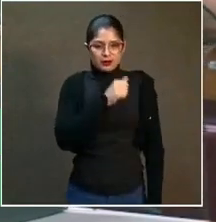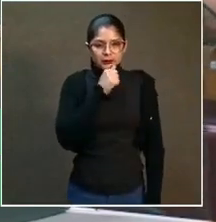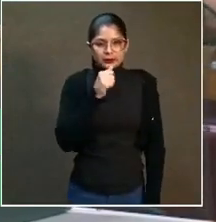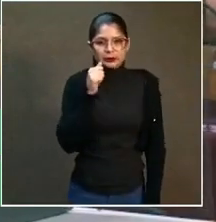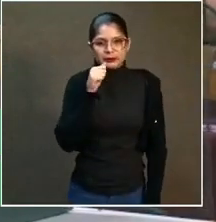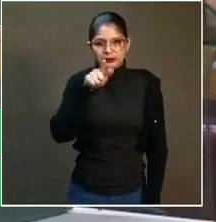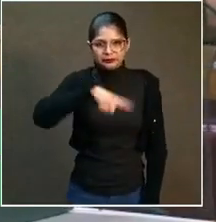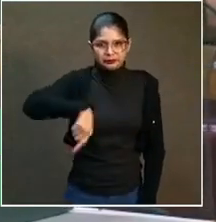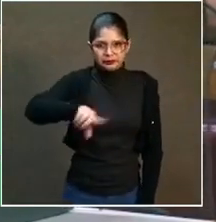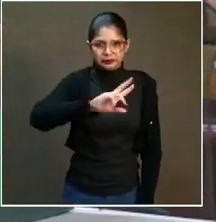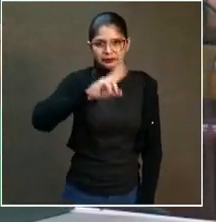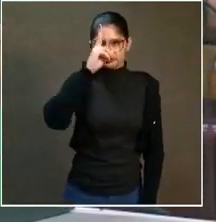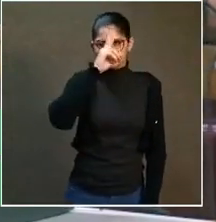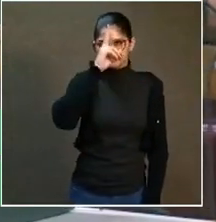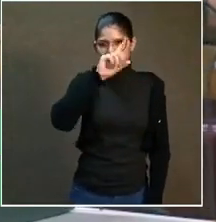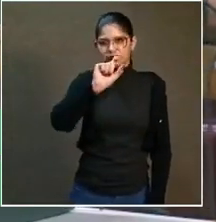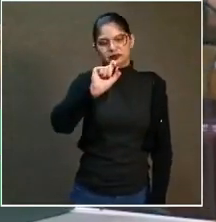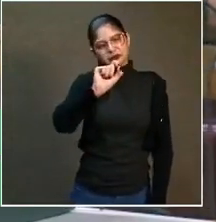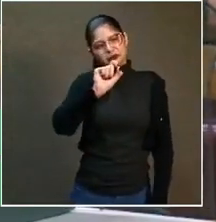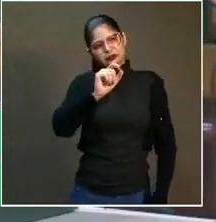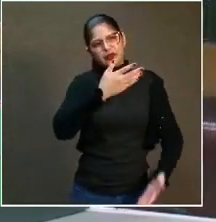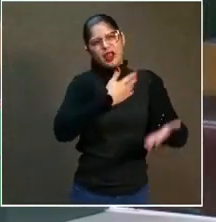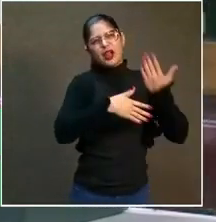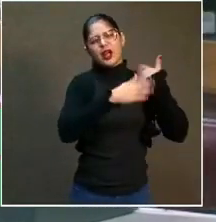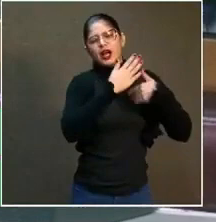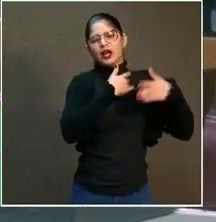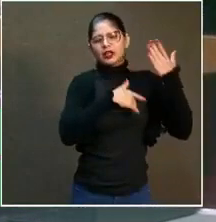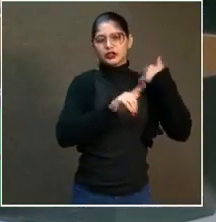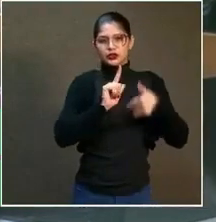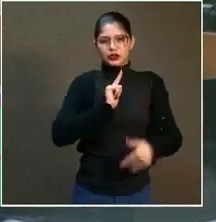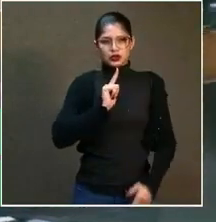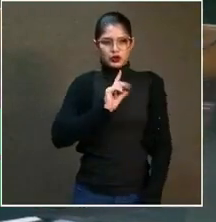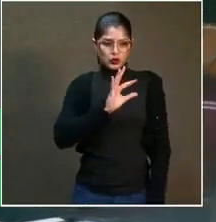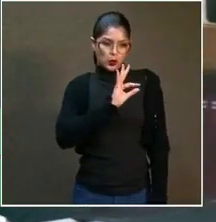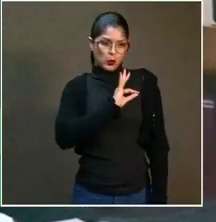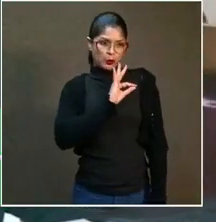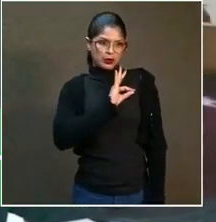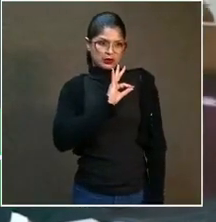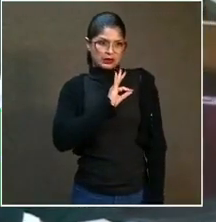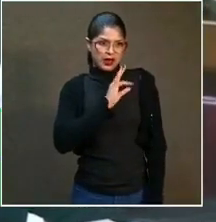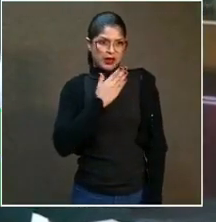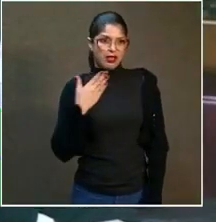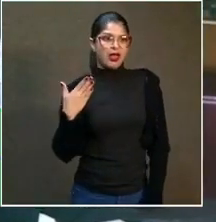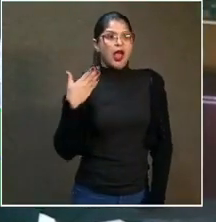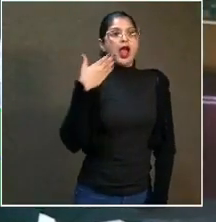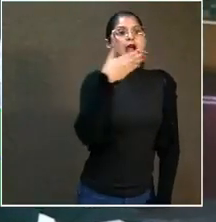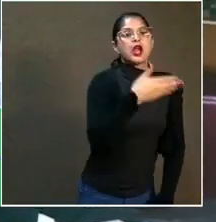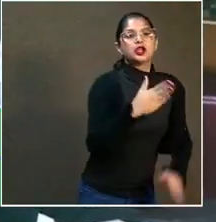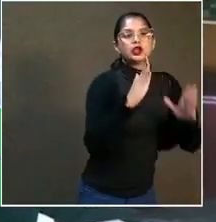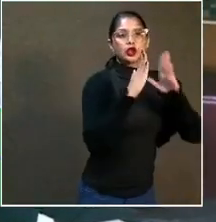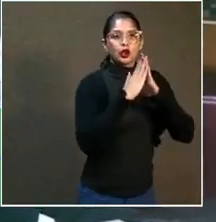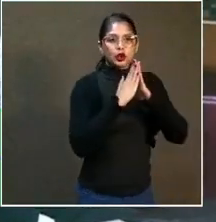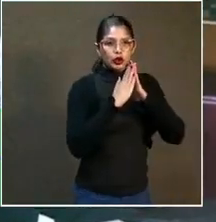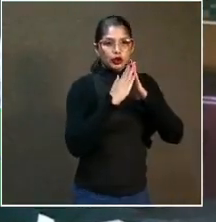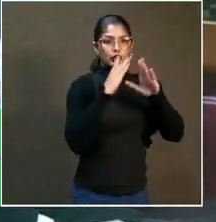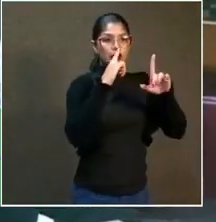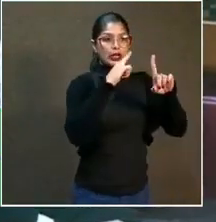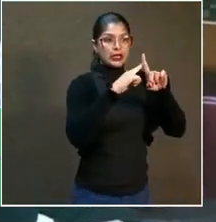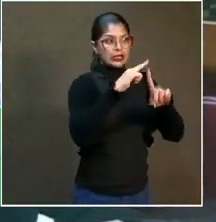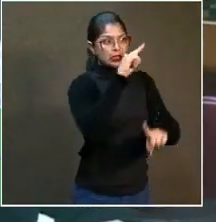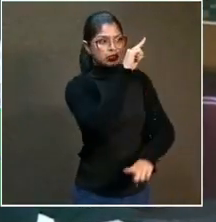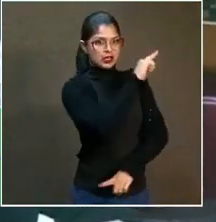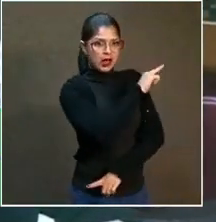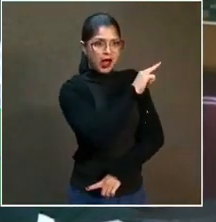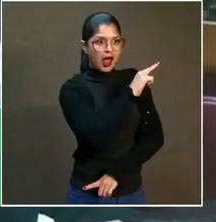lembram que, há certo tempo, um policial entrou na igreja Nossa Senhora de Fátima e deu um tiro na cabeça.